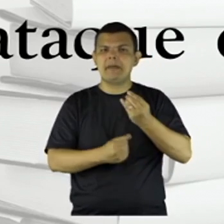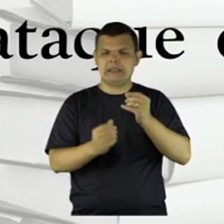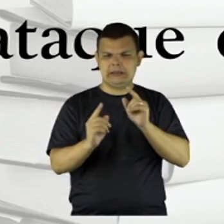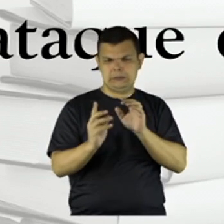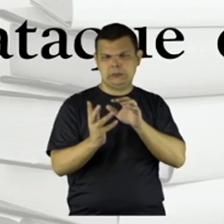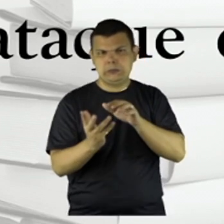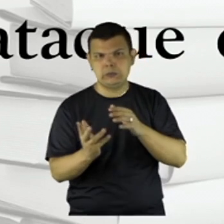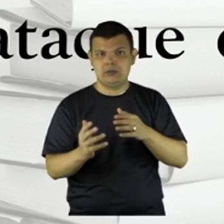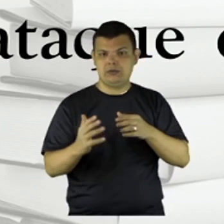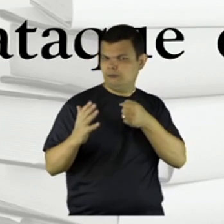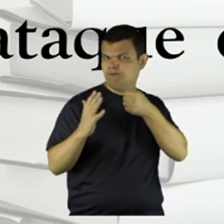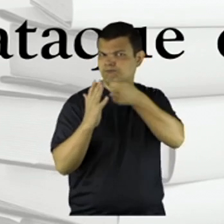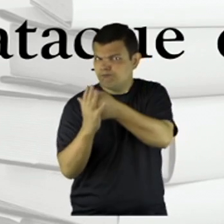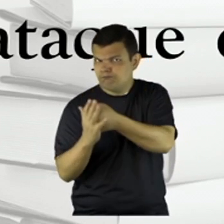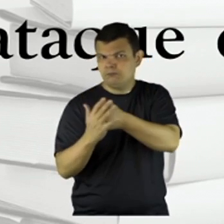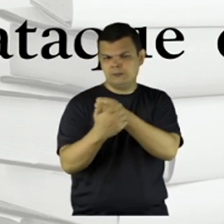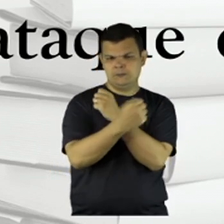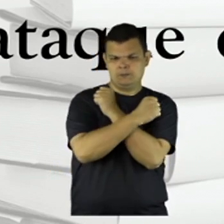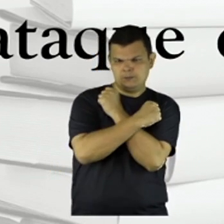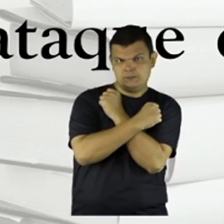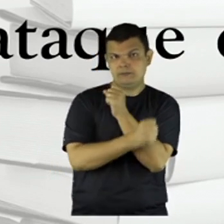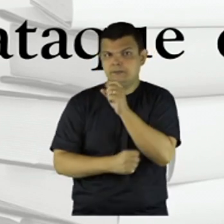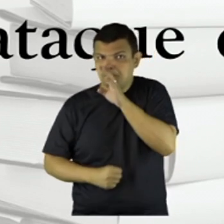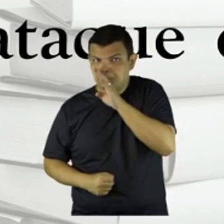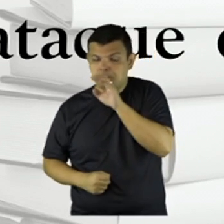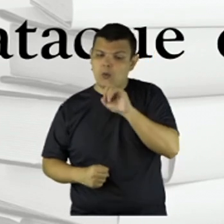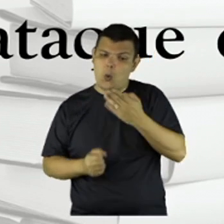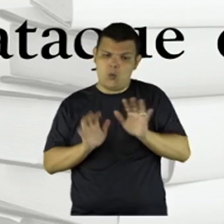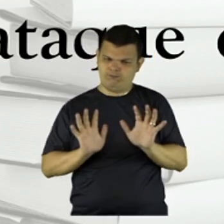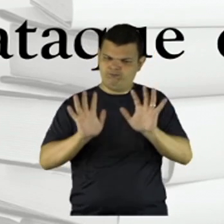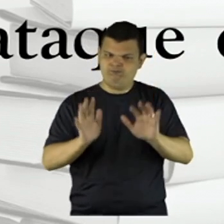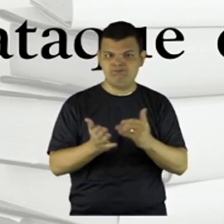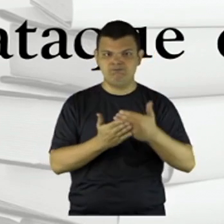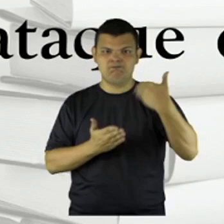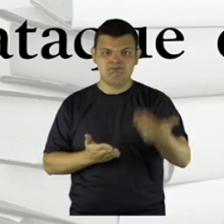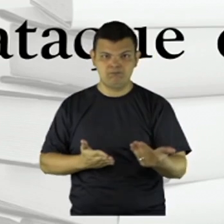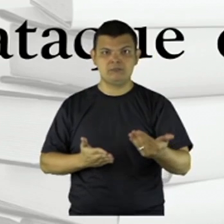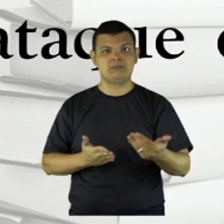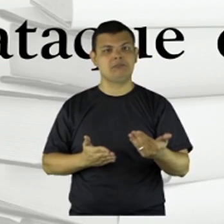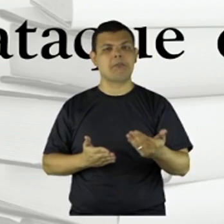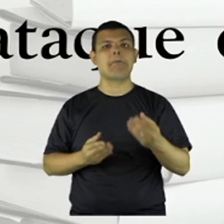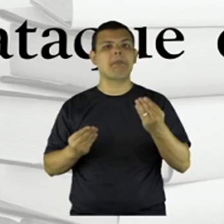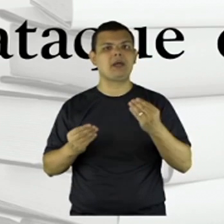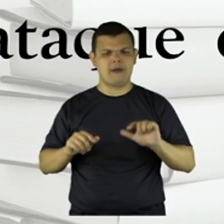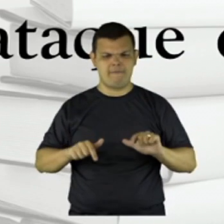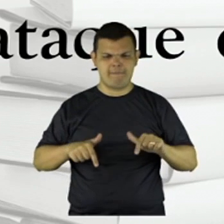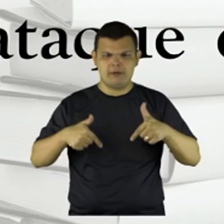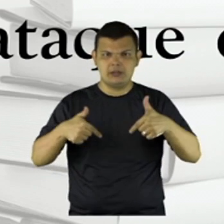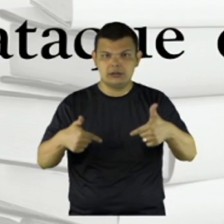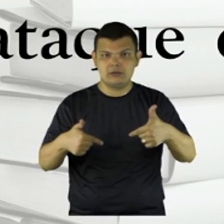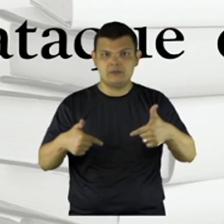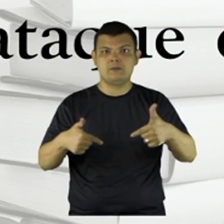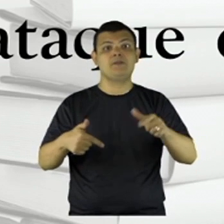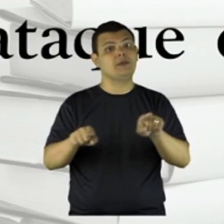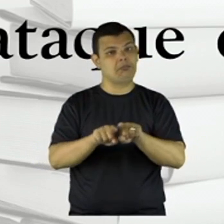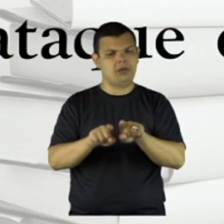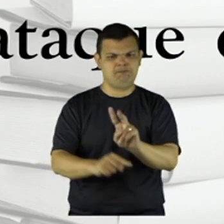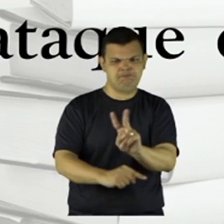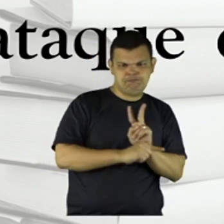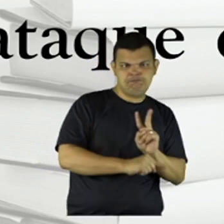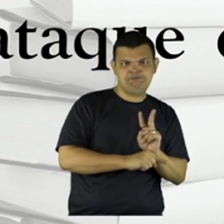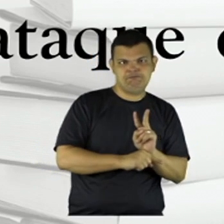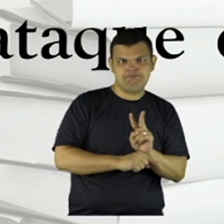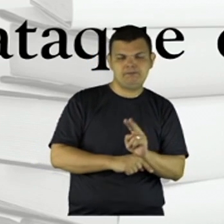desequilíbrio, contusão, imobilização ou exclusão para o desenvolvimento de ações de ataque e